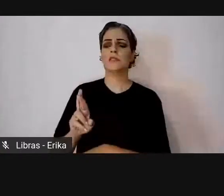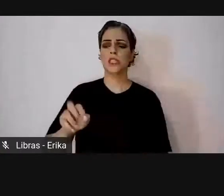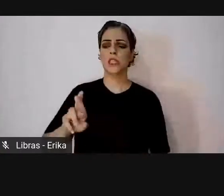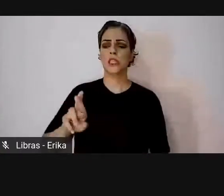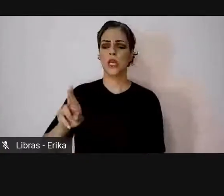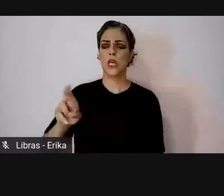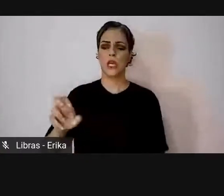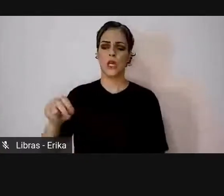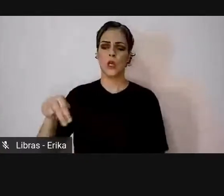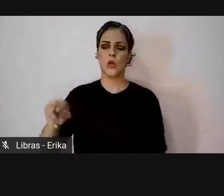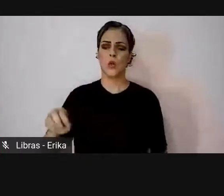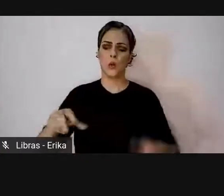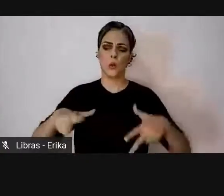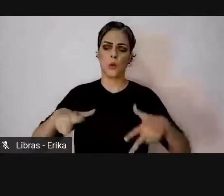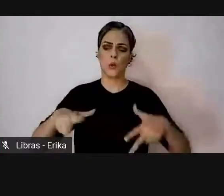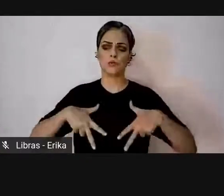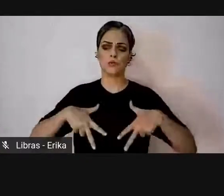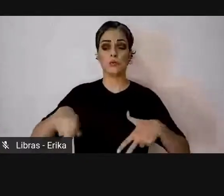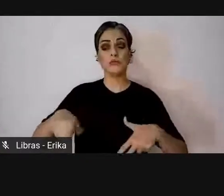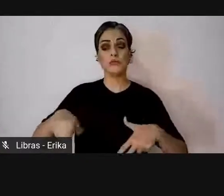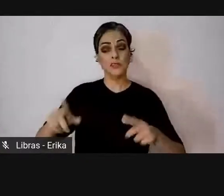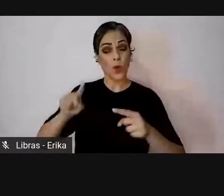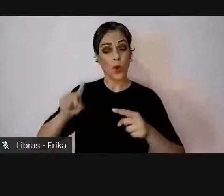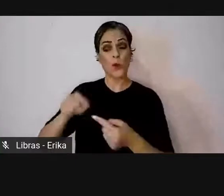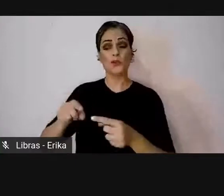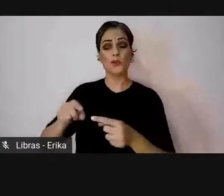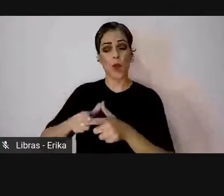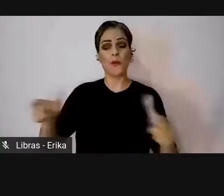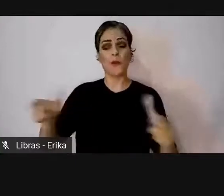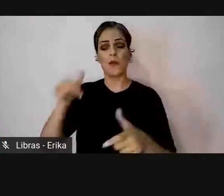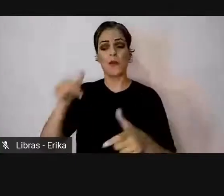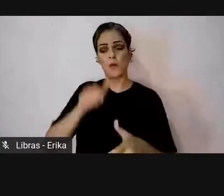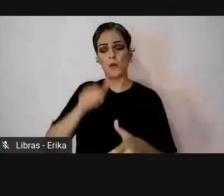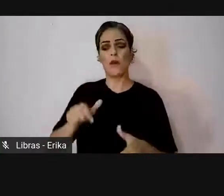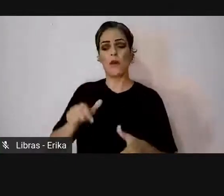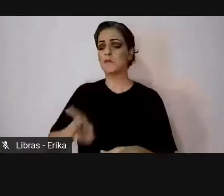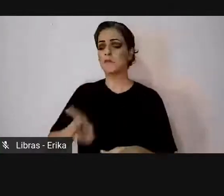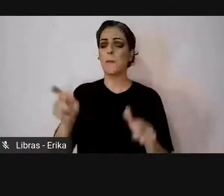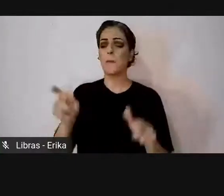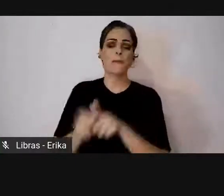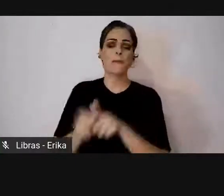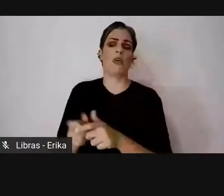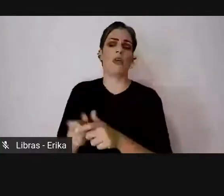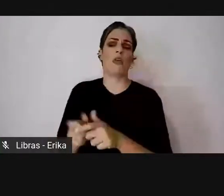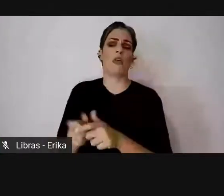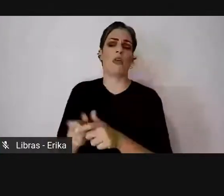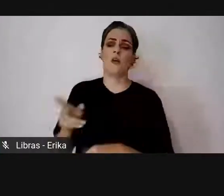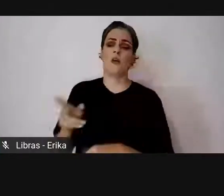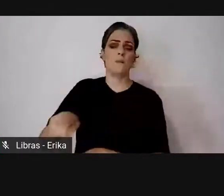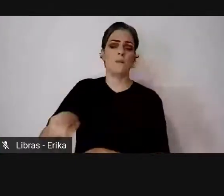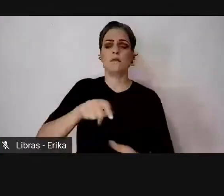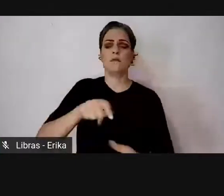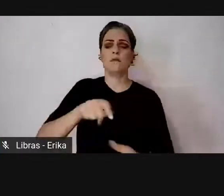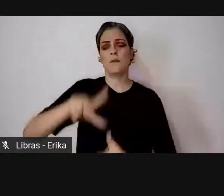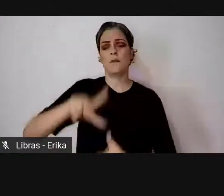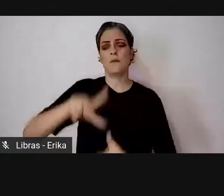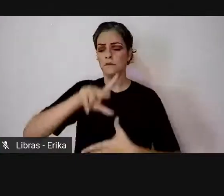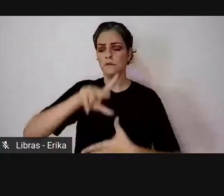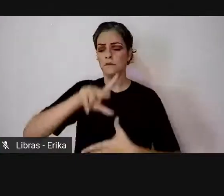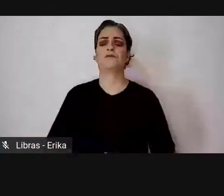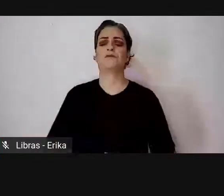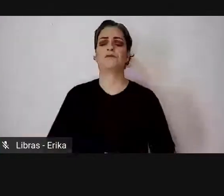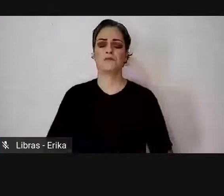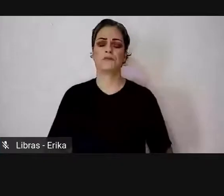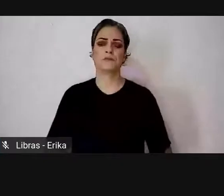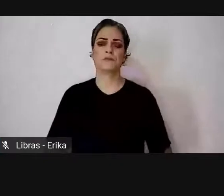bancada feminina, sempre muito pequena, se comparada até com parlamentos da América Latina. E eu participei